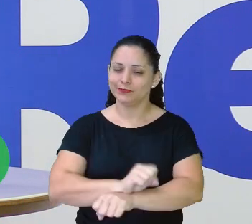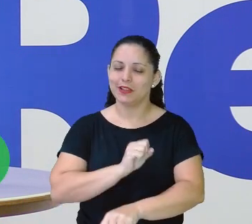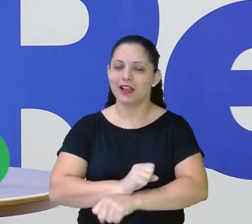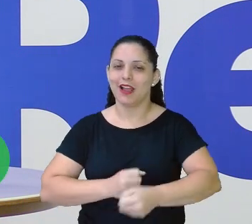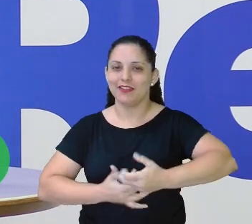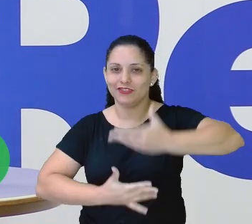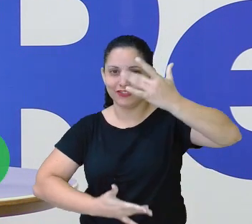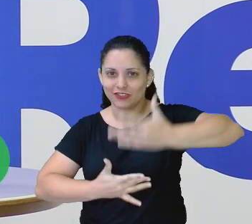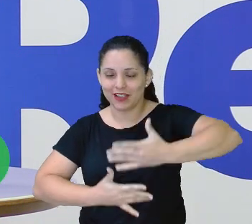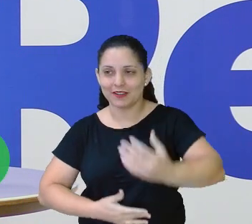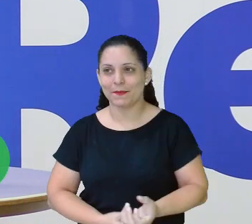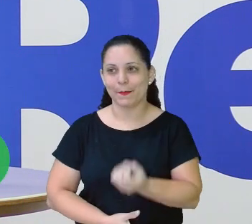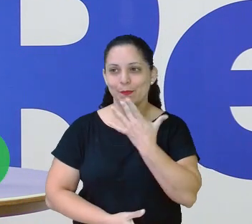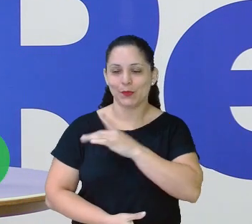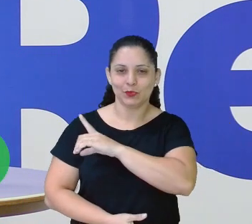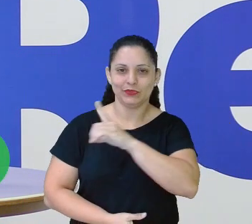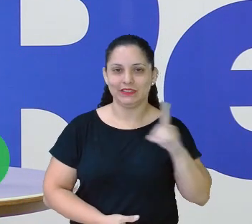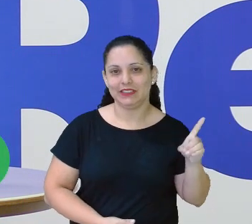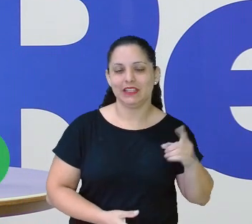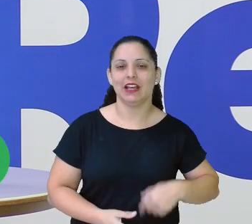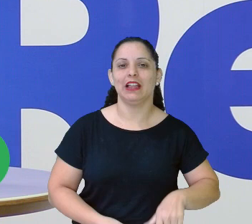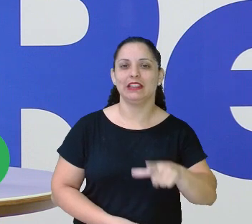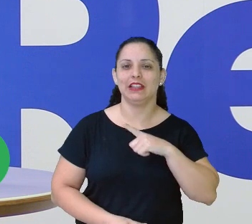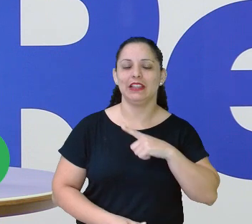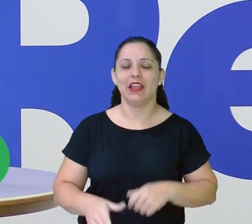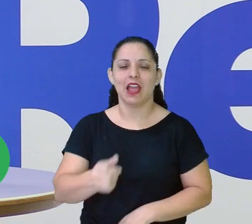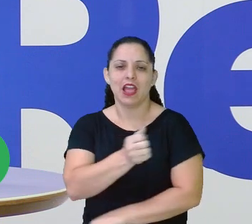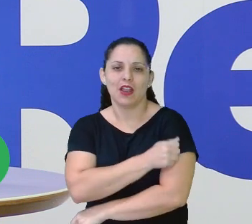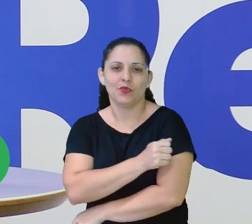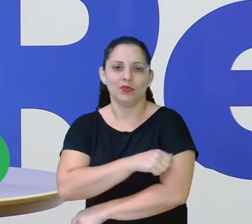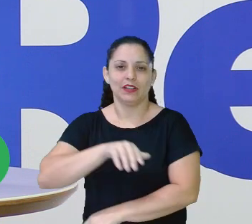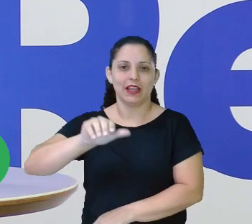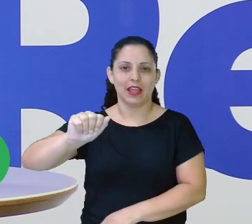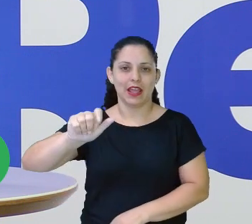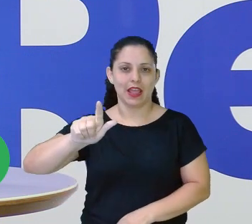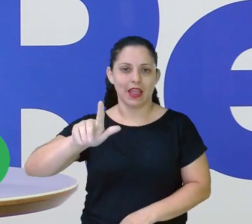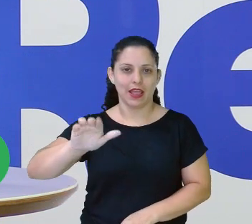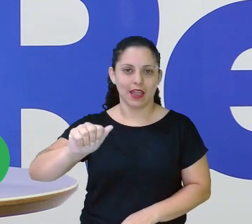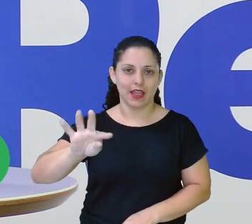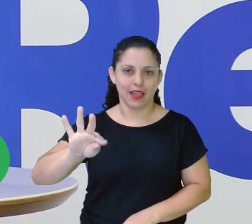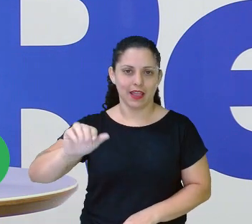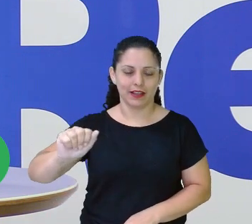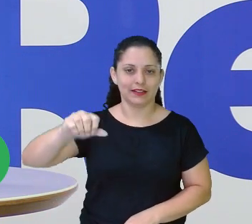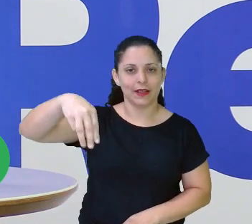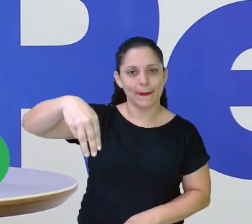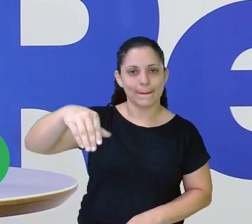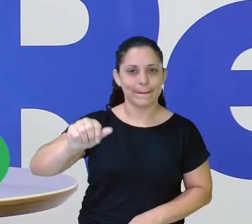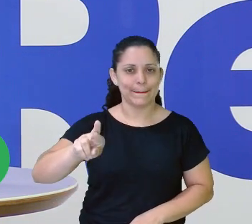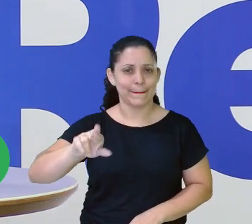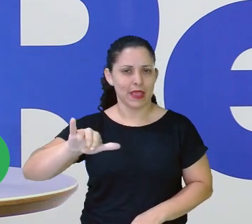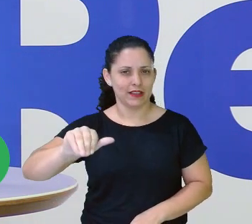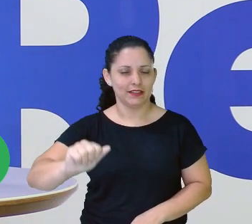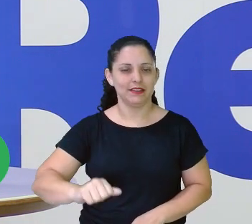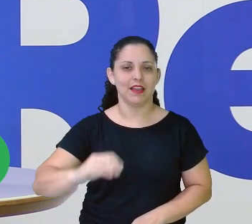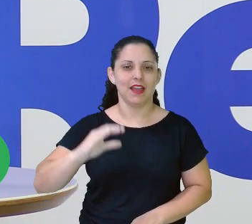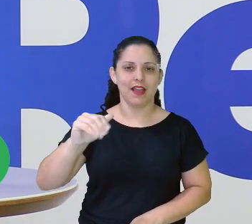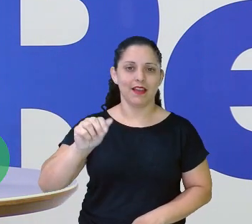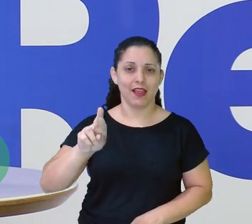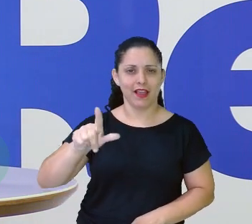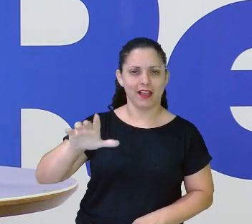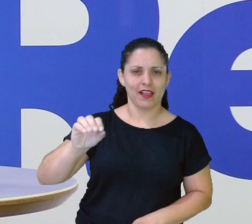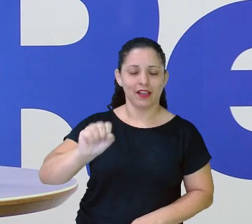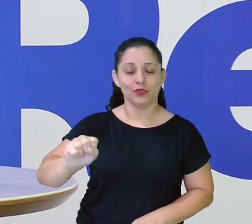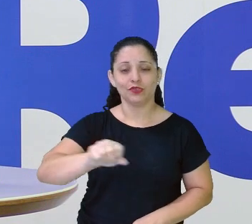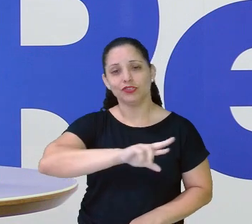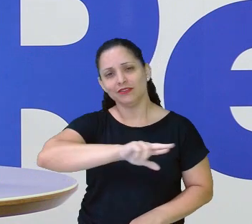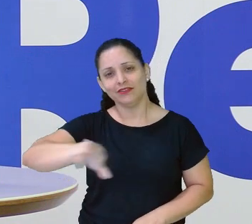dia, professor. Agatha, Maria, Jean, Carlos. Tá todo mundo aqui esperando o que é que vem hoje.